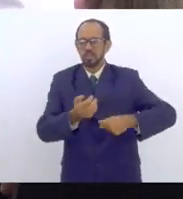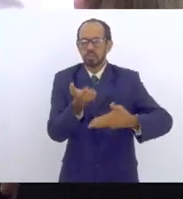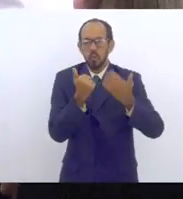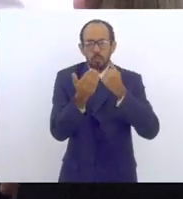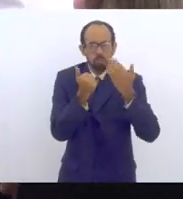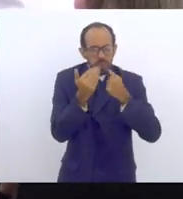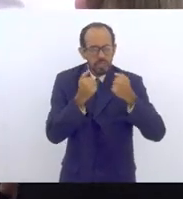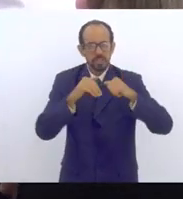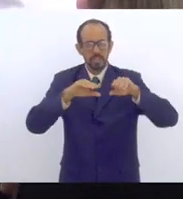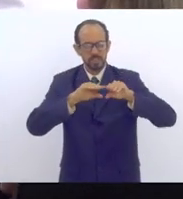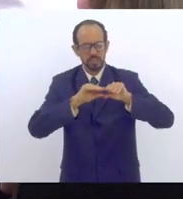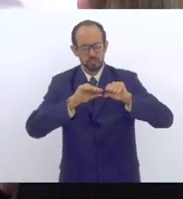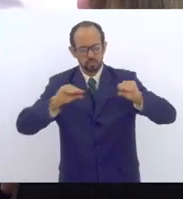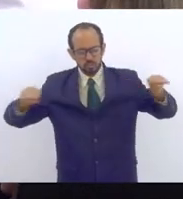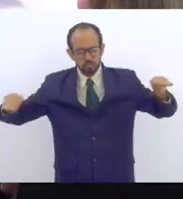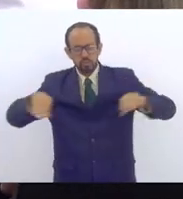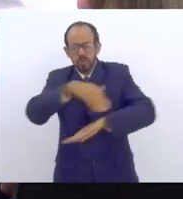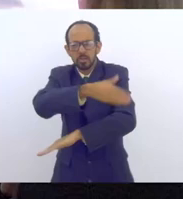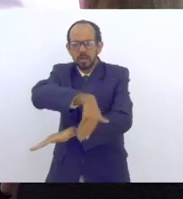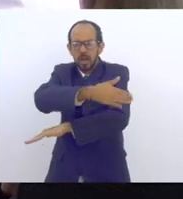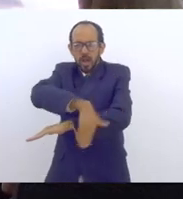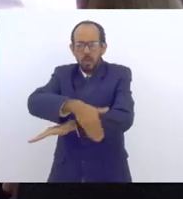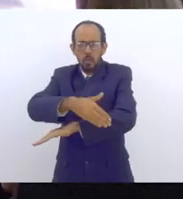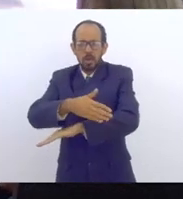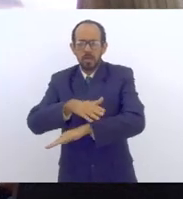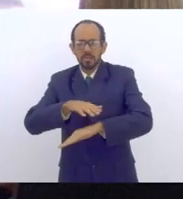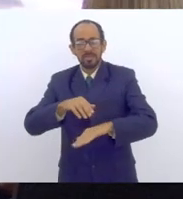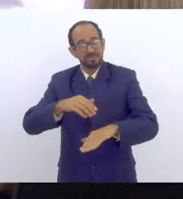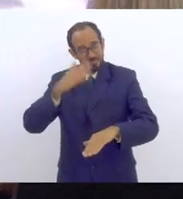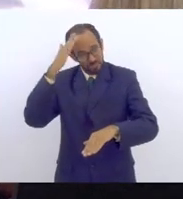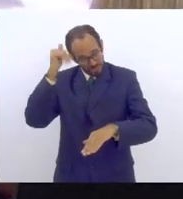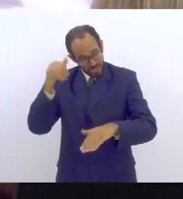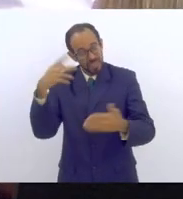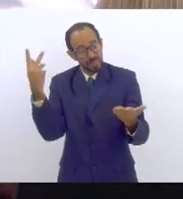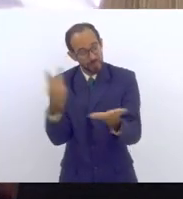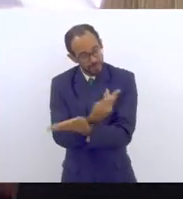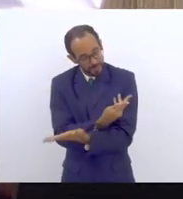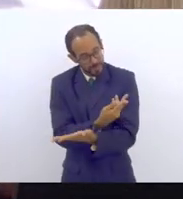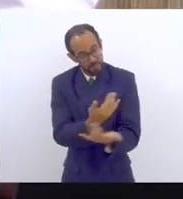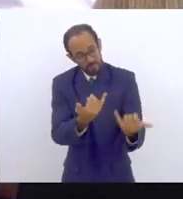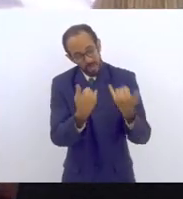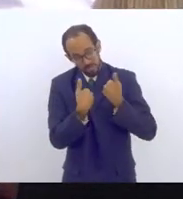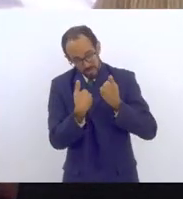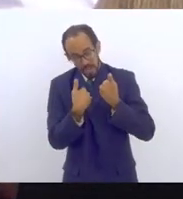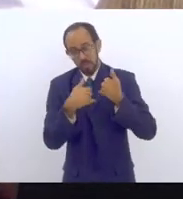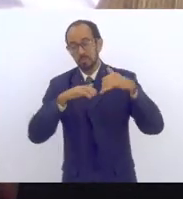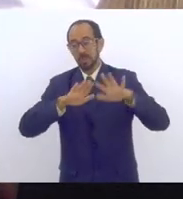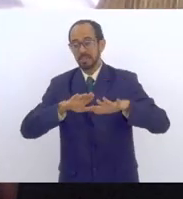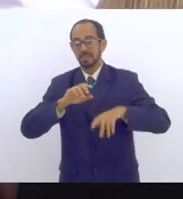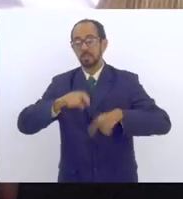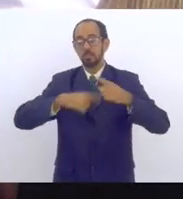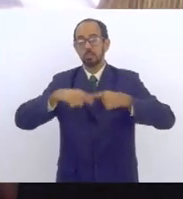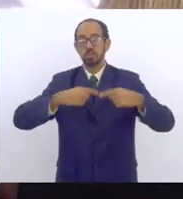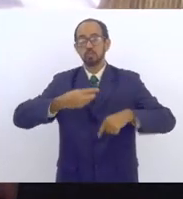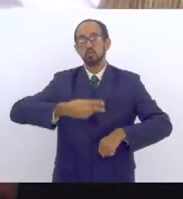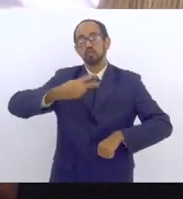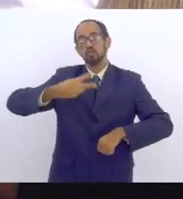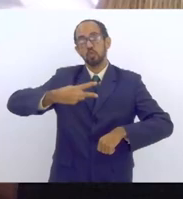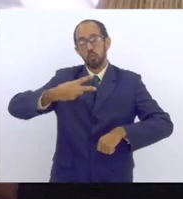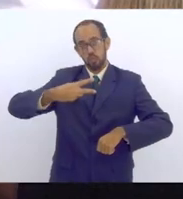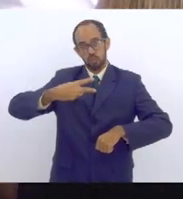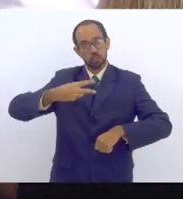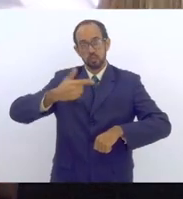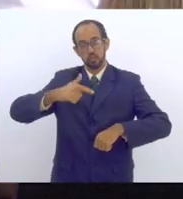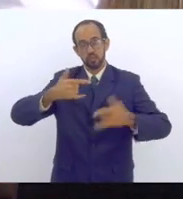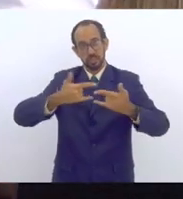eu sei que no primeiro festival vamos ver esse comentário com uma semana depois no segundo festivaldo não tinha ingresso mais fizemos